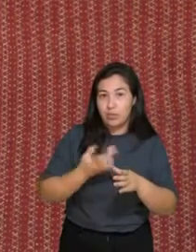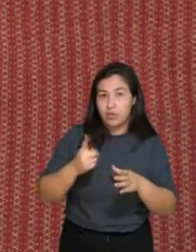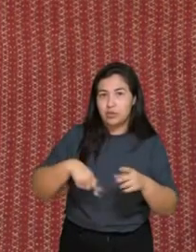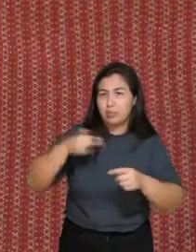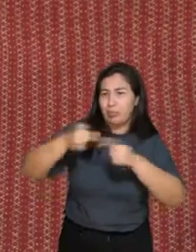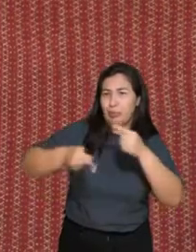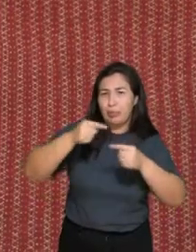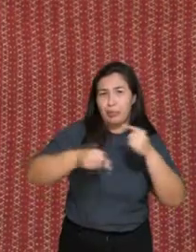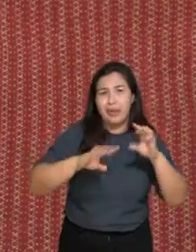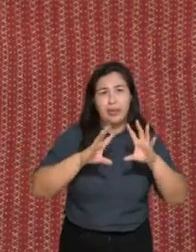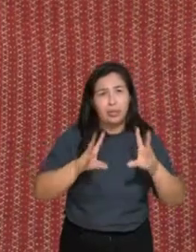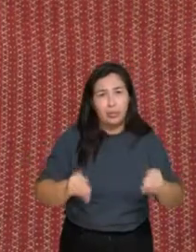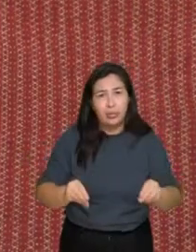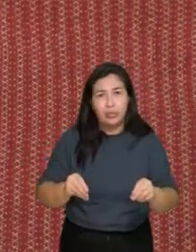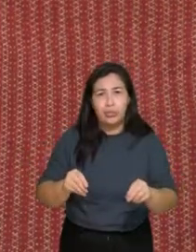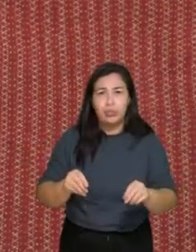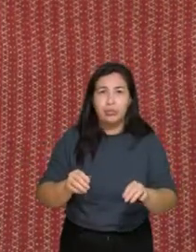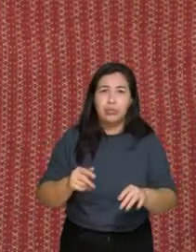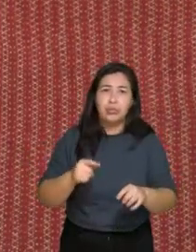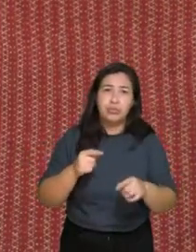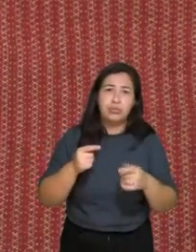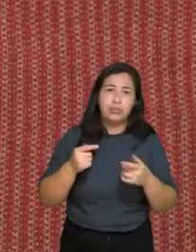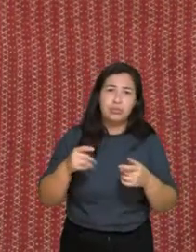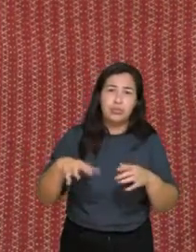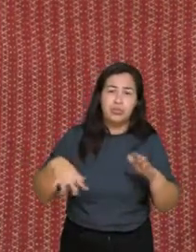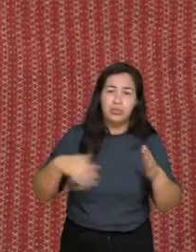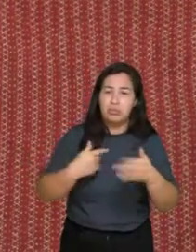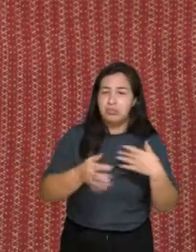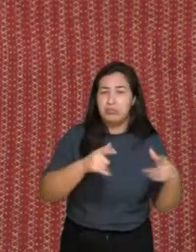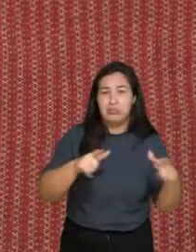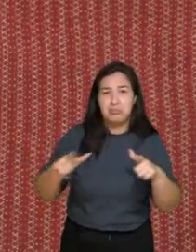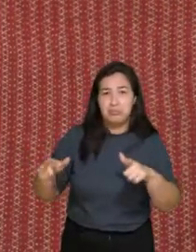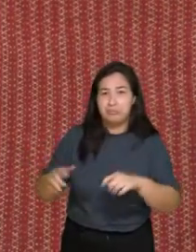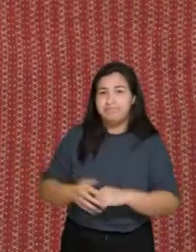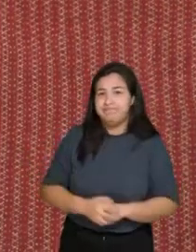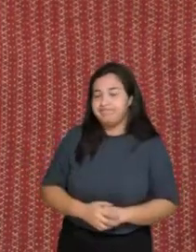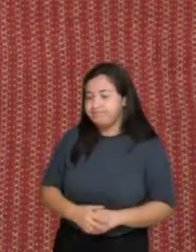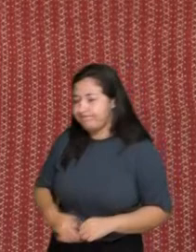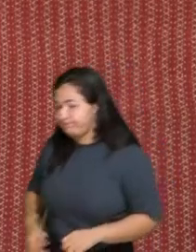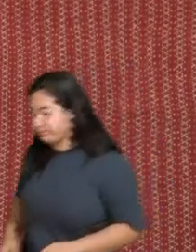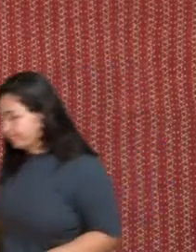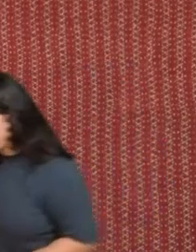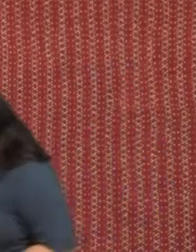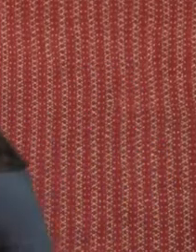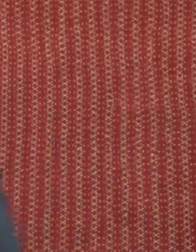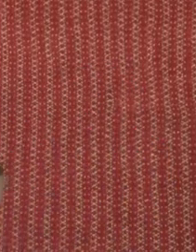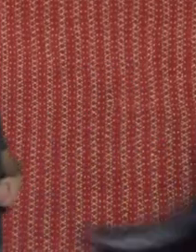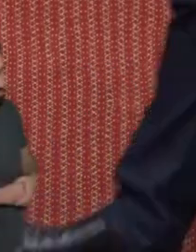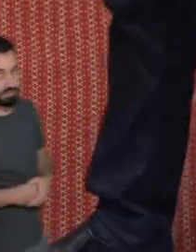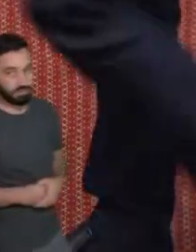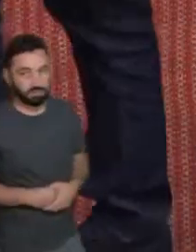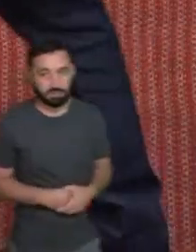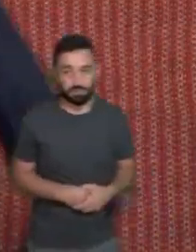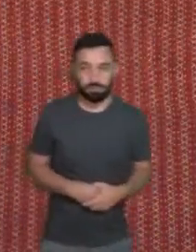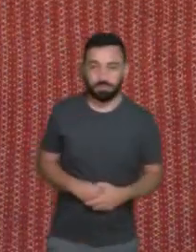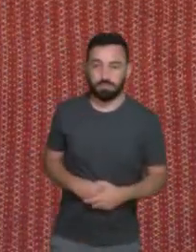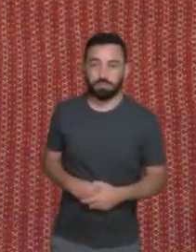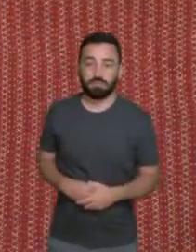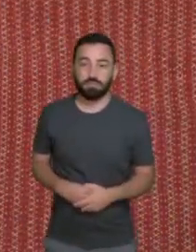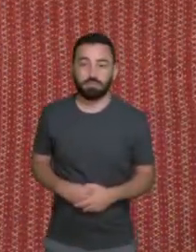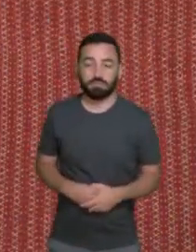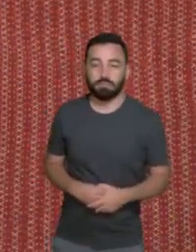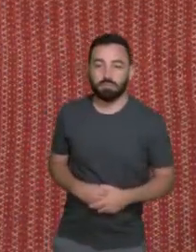do que não pode mais fumar em qualquer lugar. Como nossa região, Santa Terezinha, é um dos municípios que mais produz